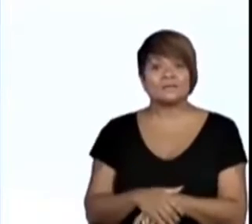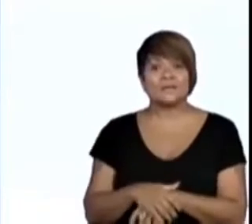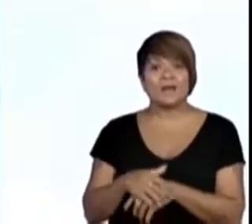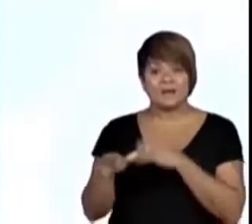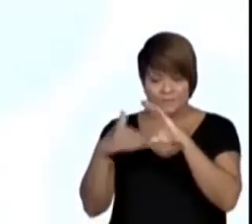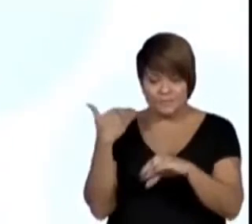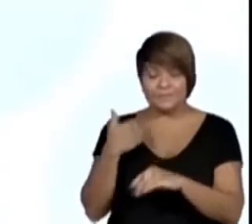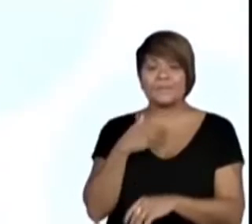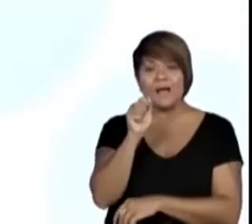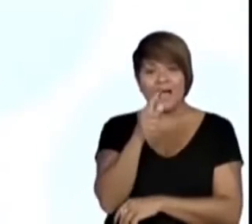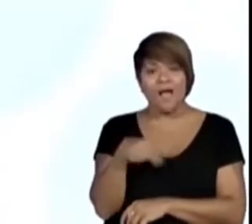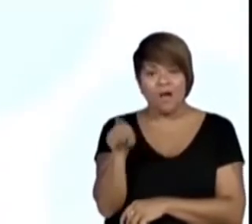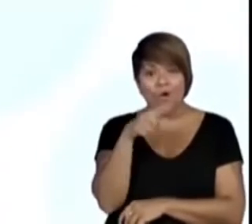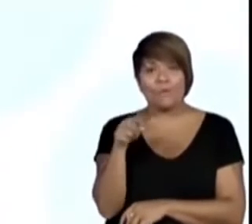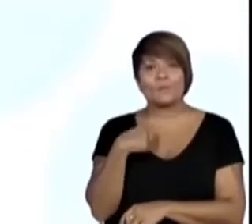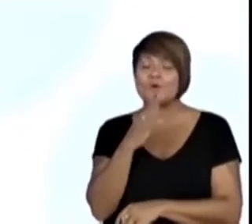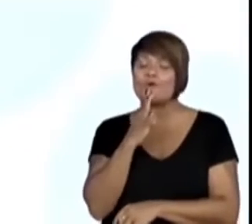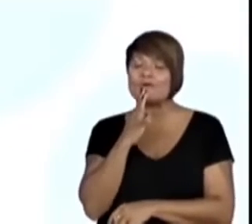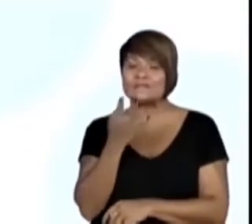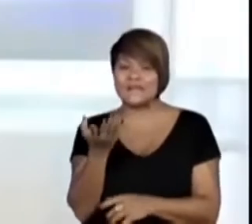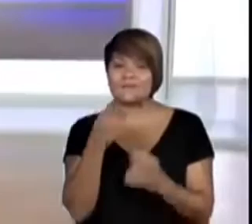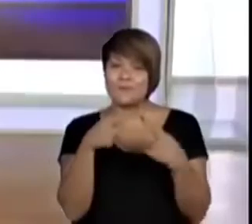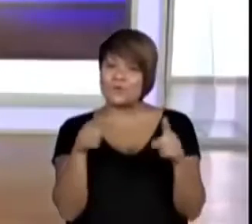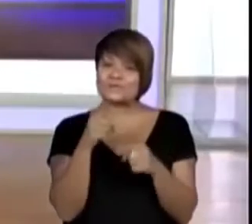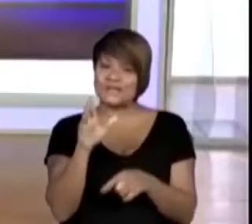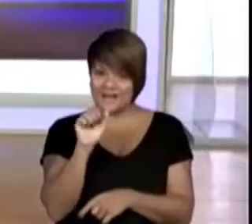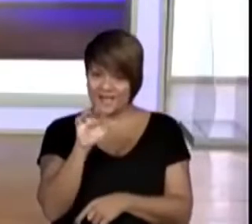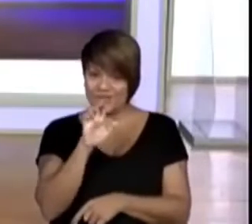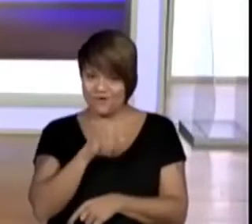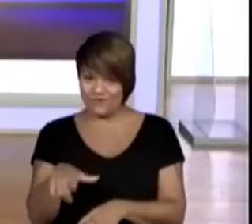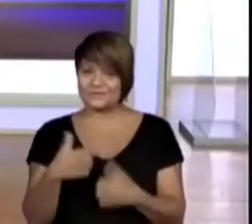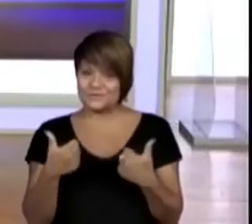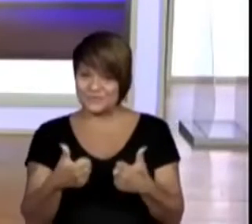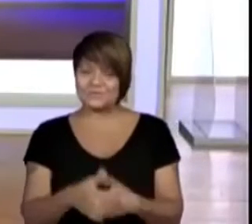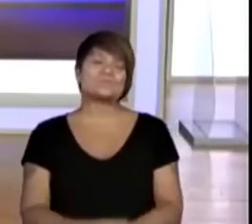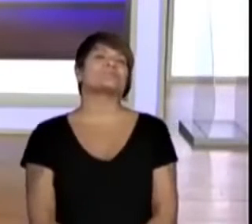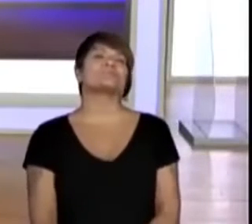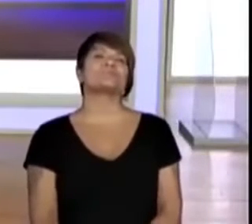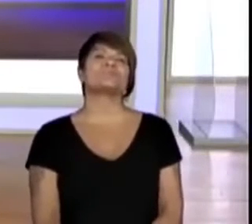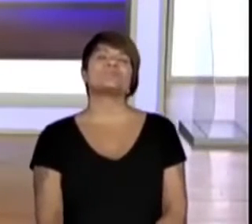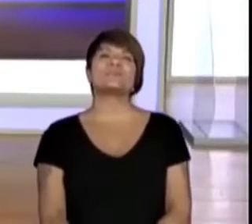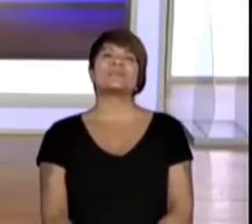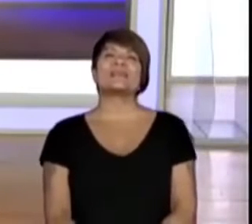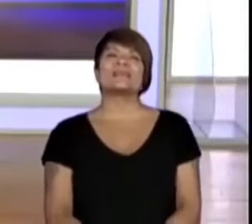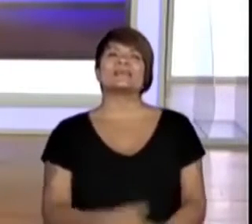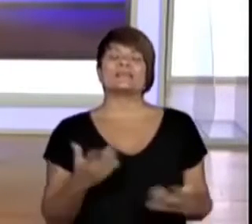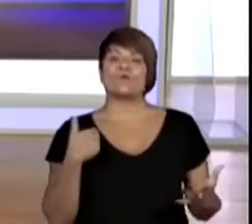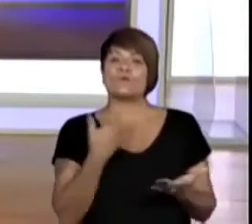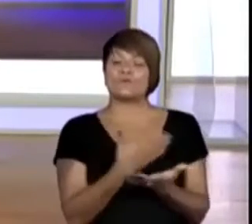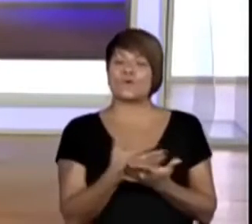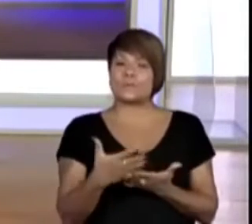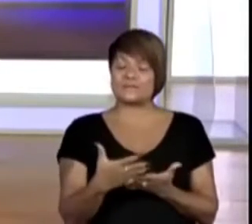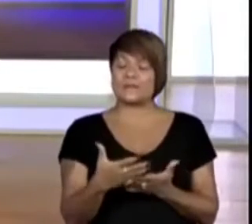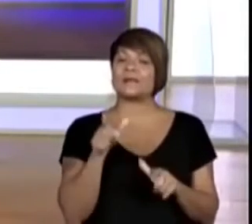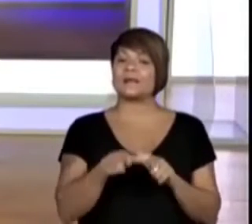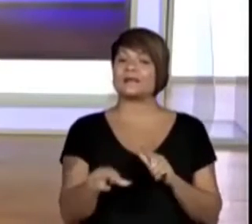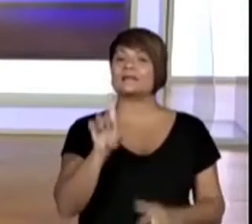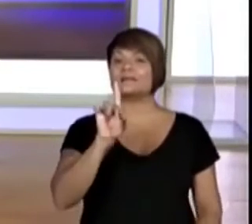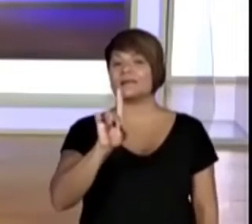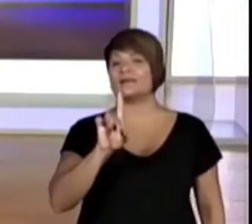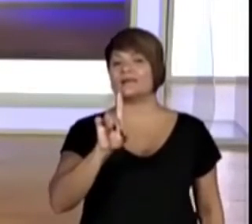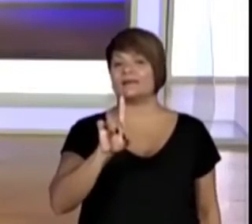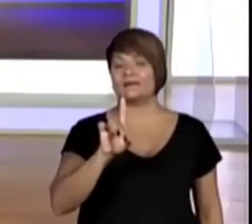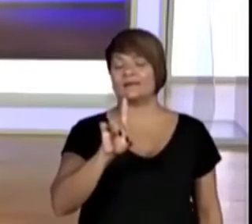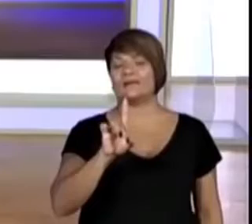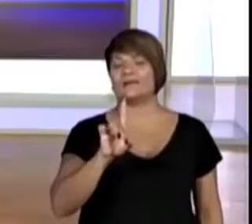e me marca para eu poder conhecer essa música também, tá? Olha só, a gente vai começar pela letra D.